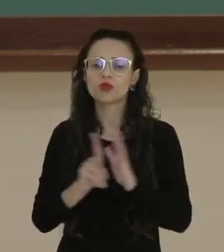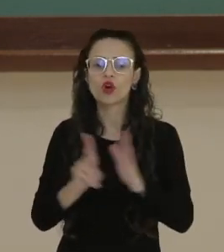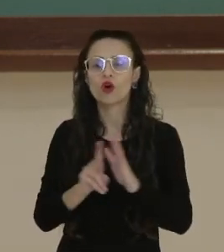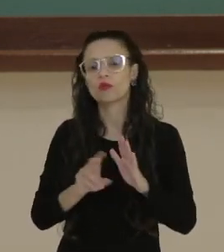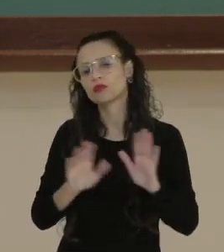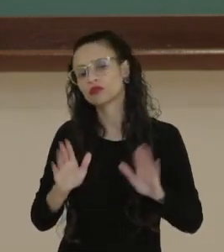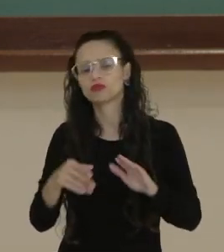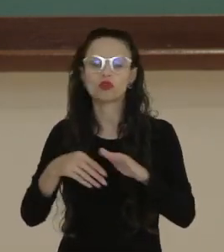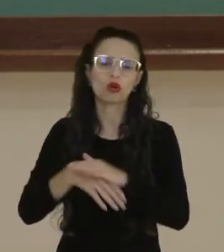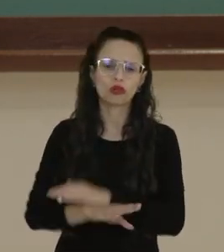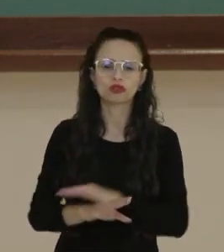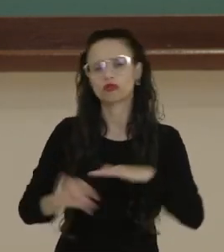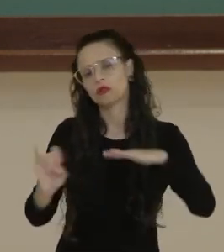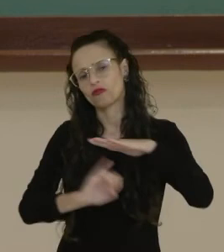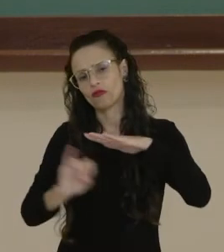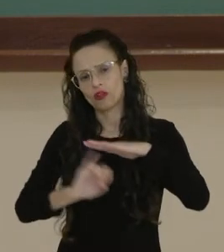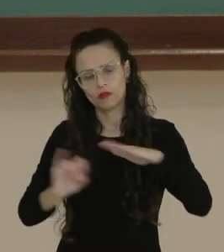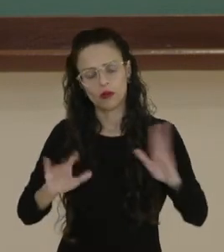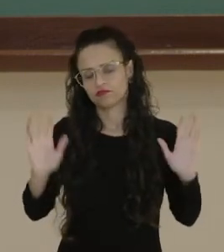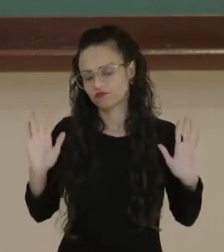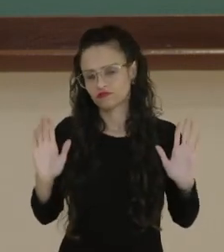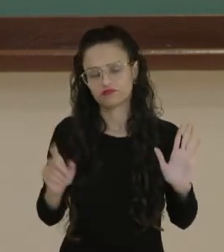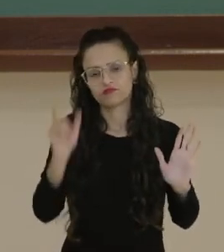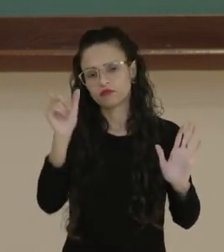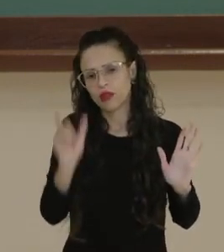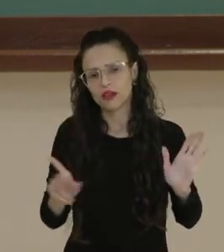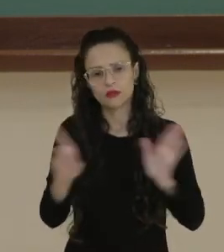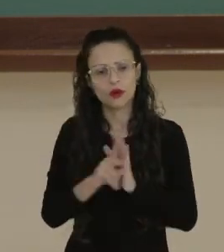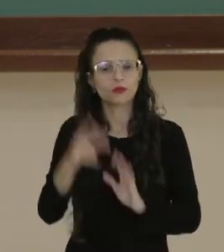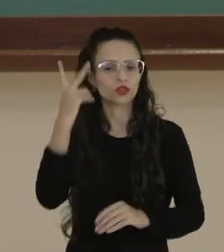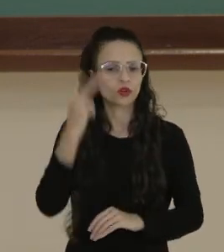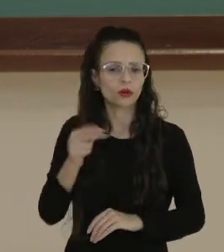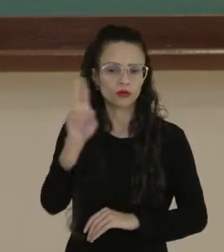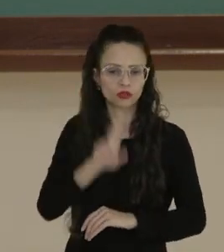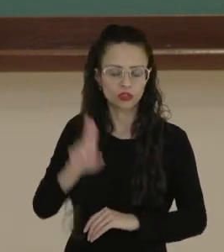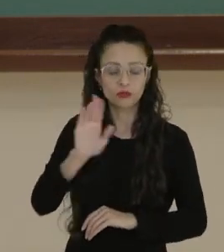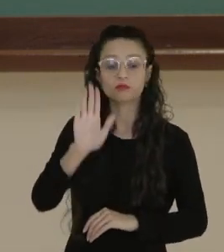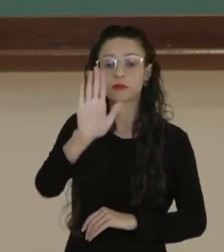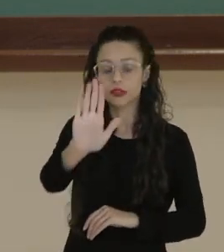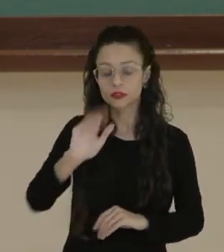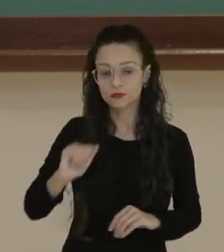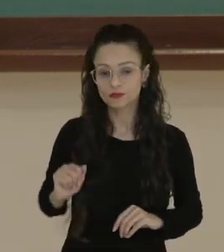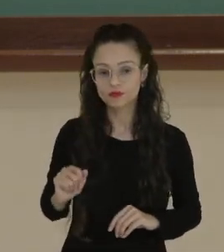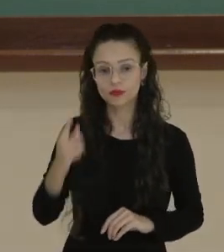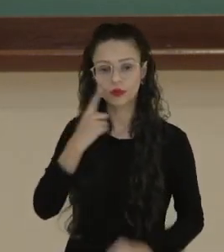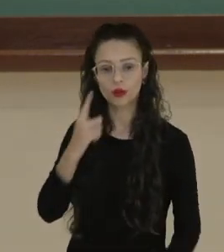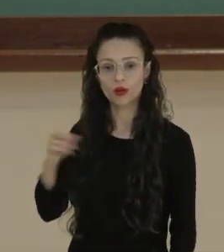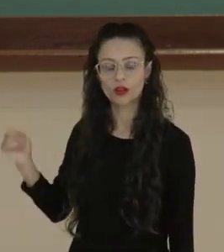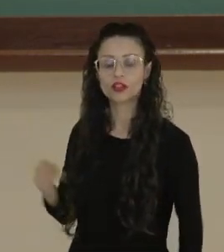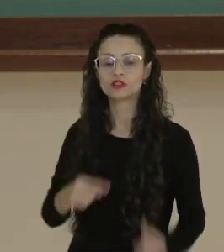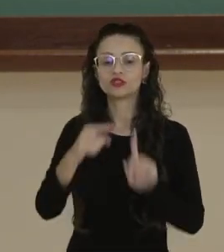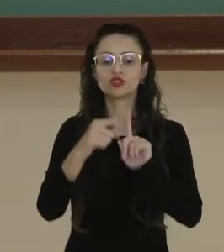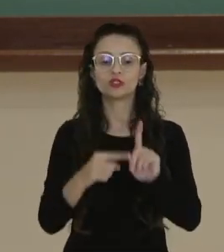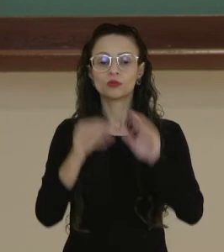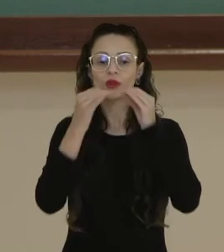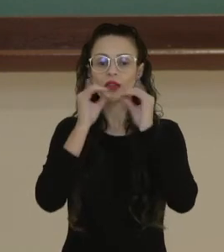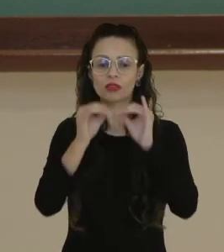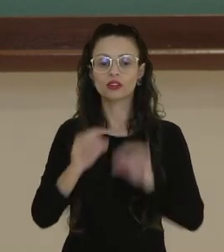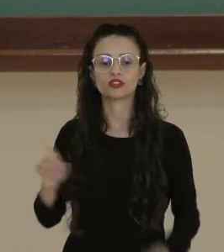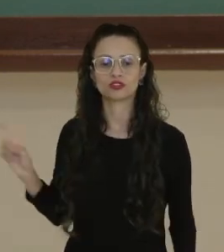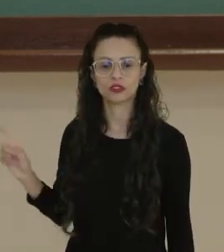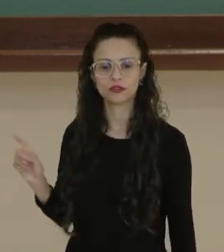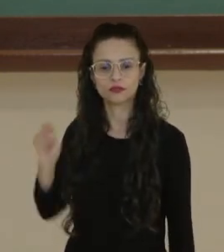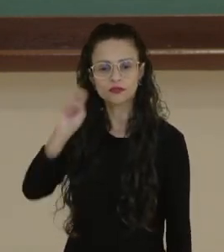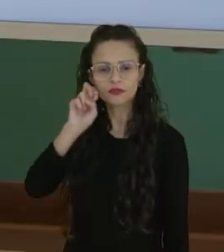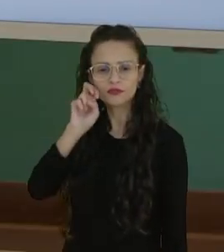costume, né? Os ditos corretos. São os termos que a gente utiliza normalmente aqui. Mas vamos lá. Que tipo de energia você deve ter visto